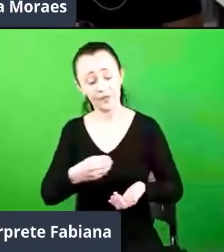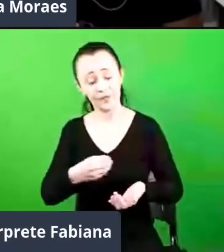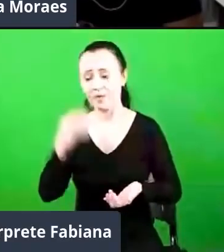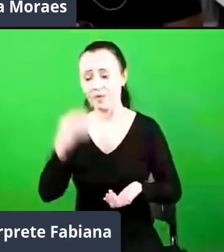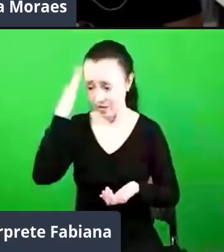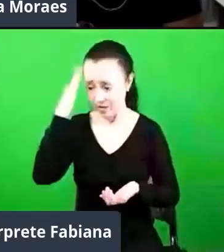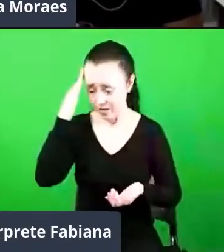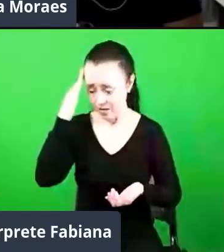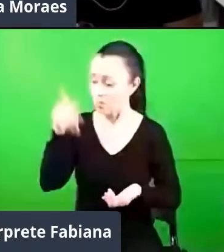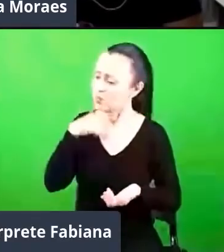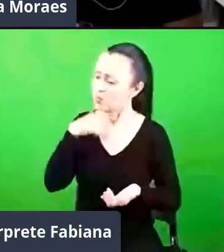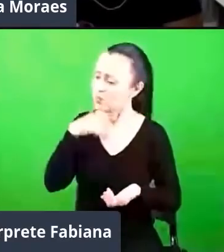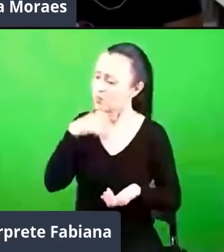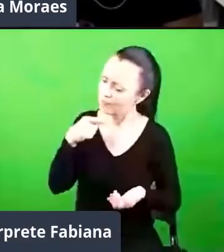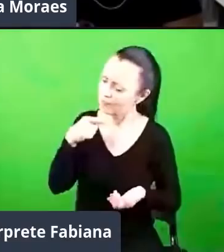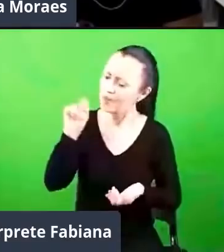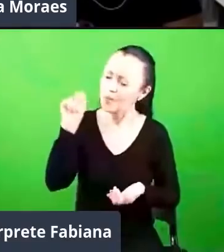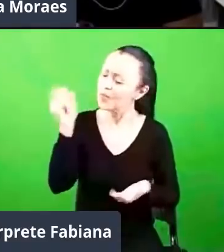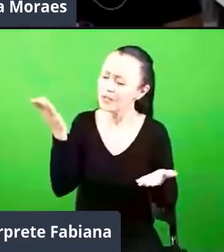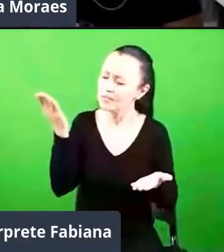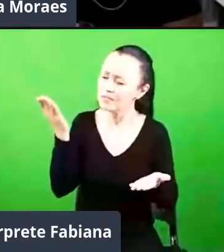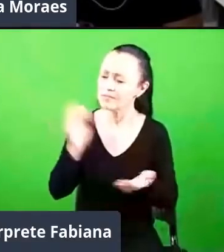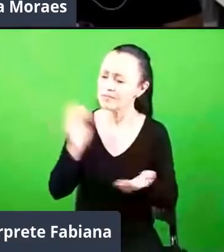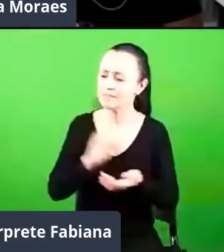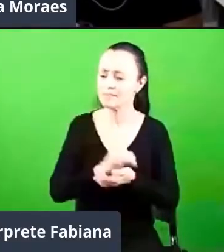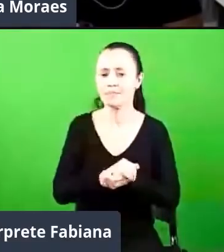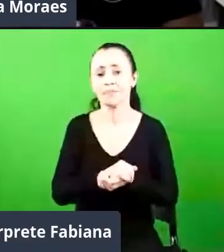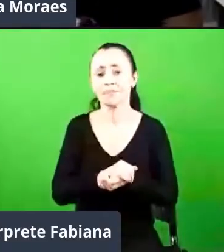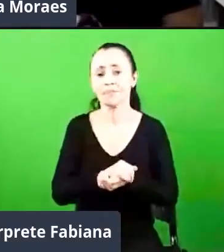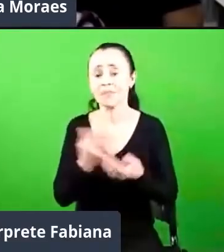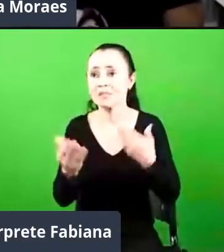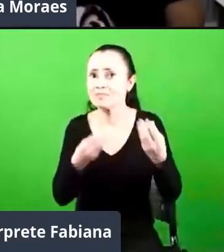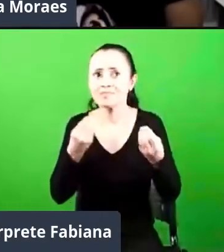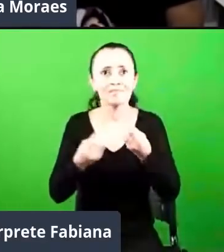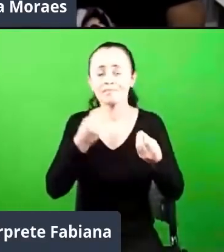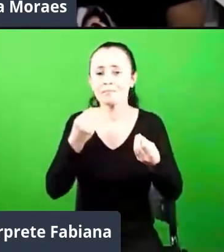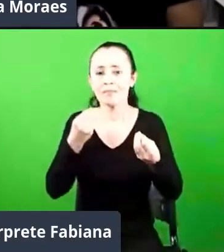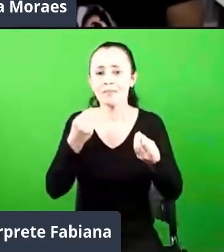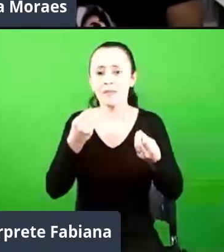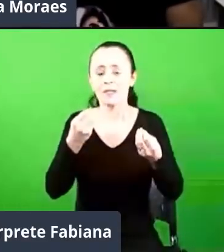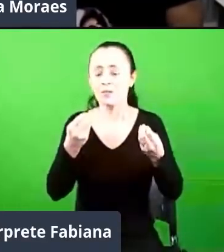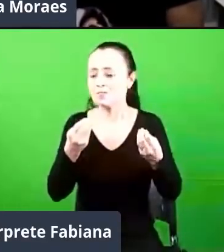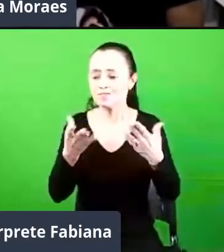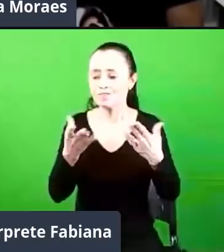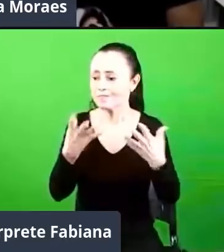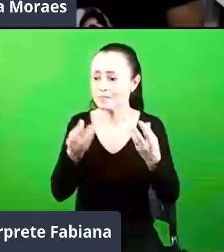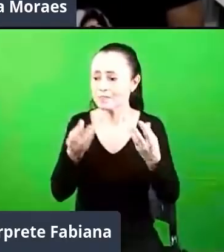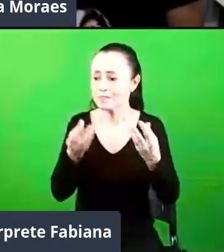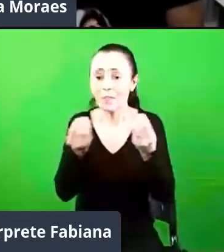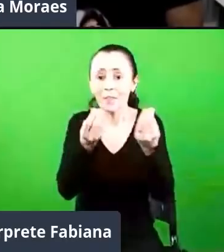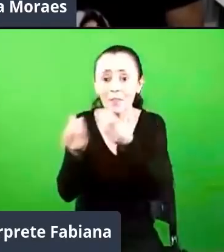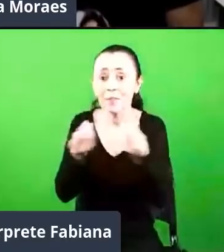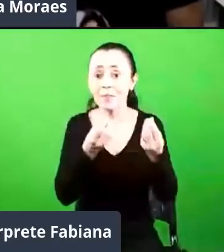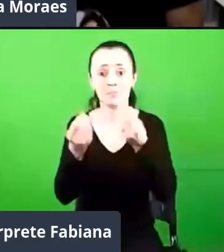O que ficou para trás? Para ver se eu consigo ter um feedback melhor. Porque é muito